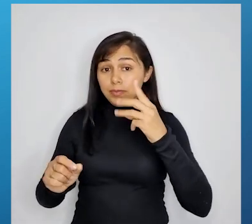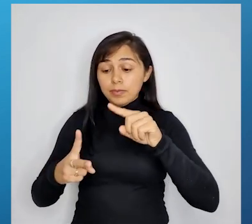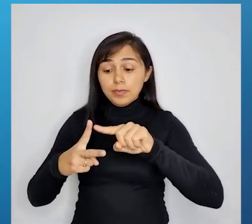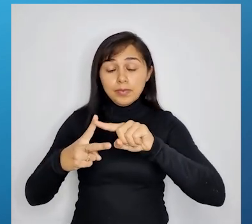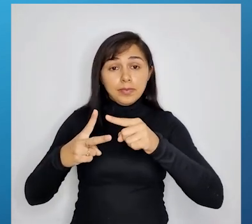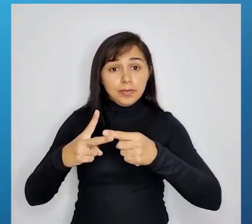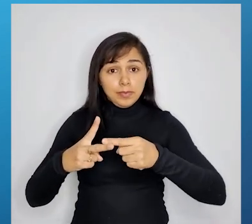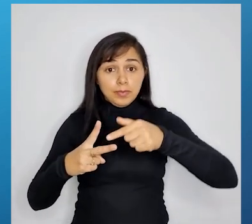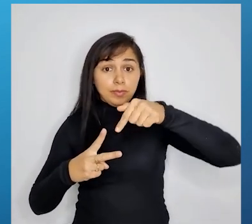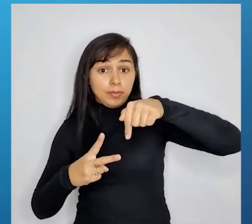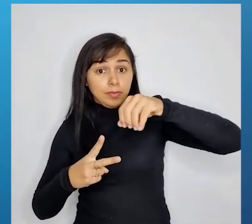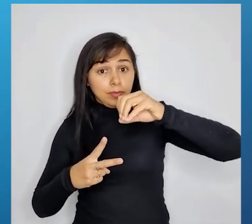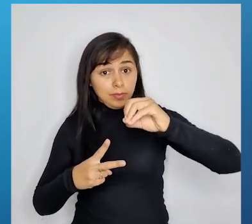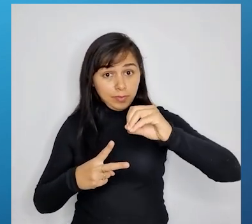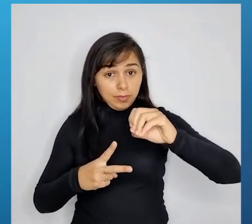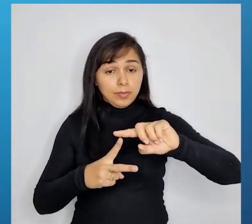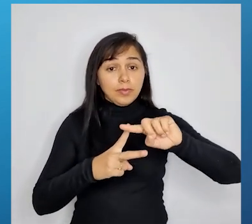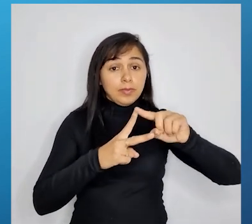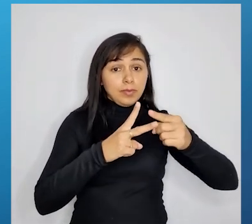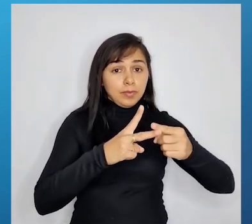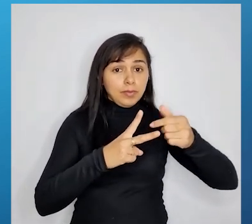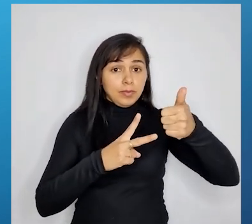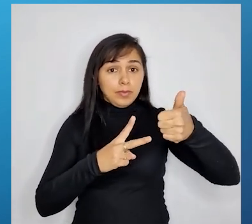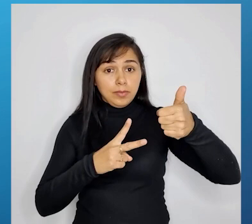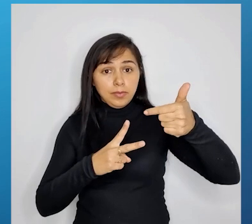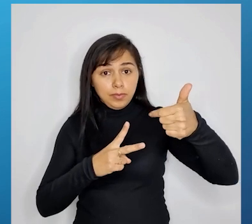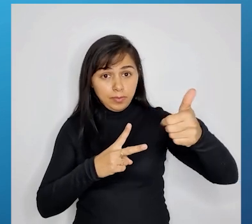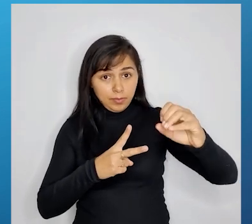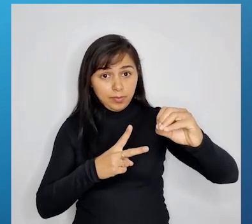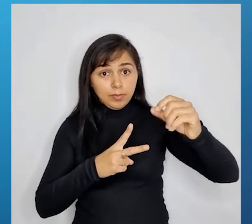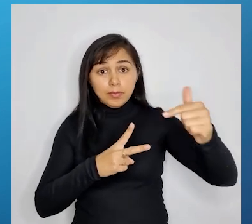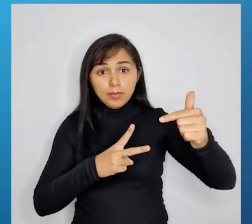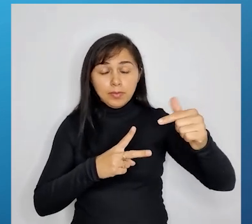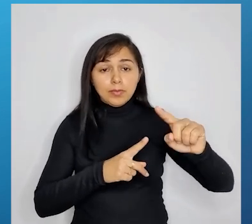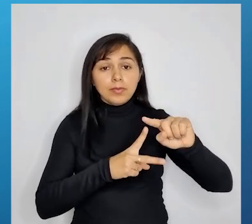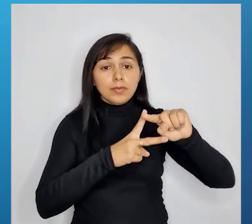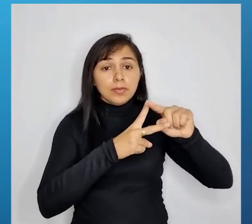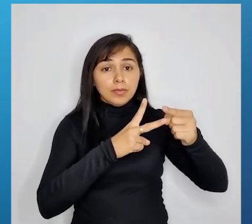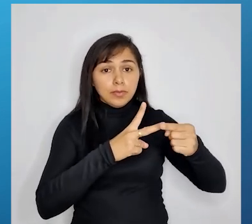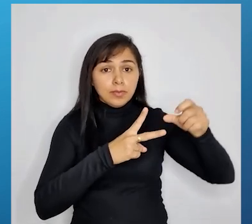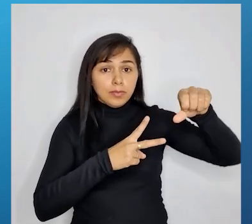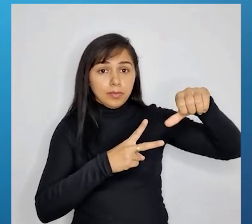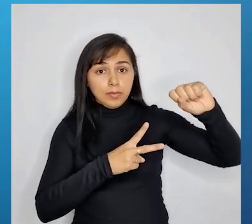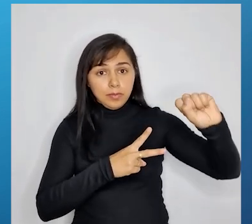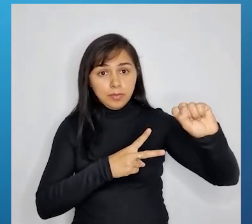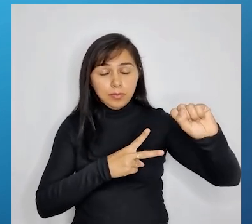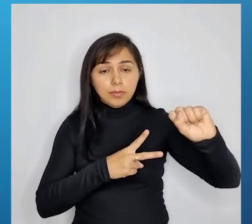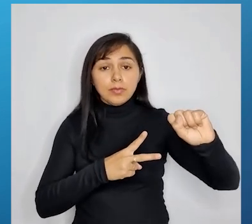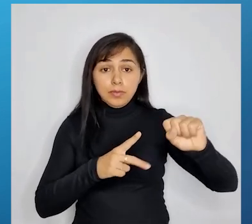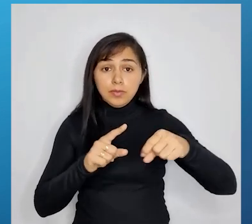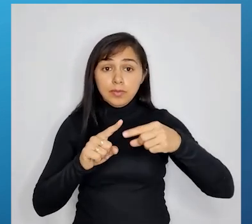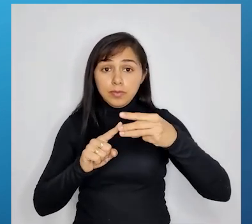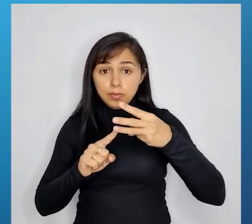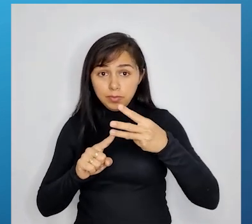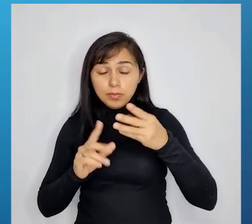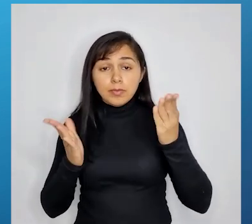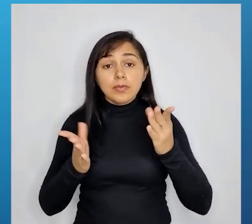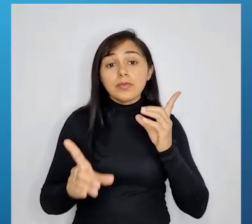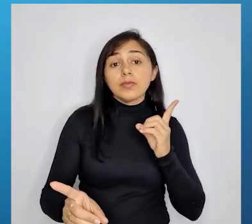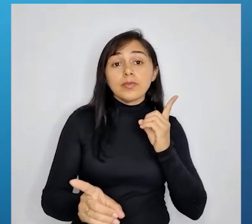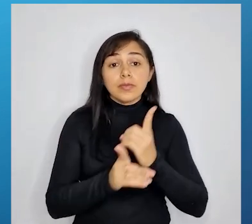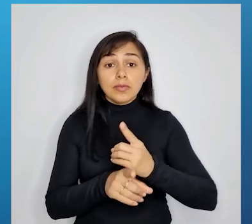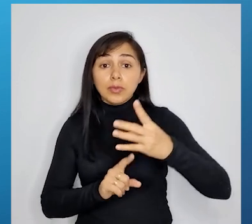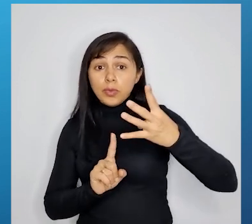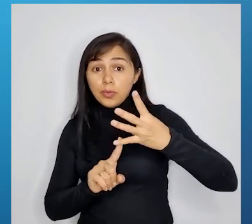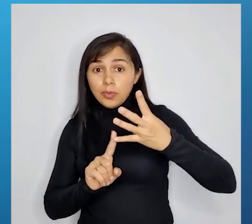78 graus, 102 graus e 98 graus. Determine a medida do quarto ângulo. Aqui tem o desenho